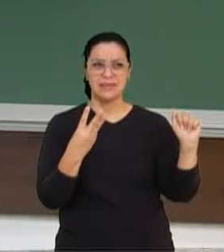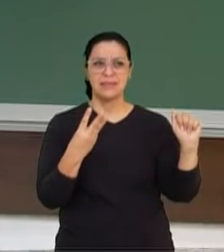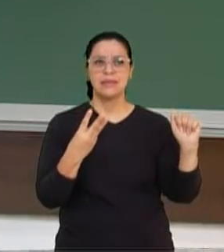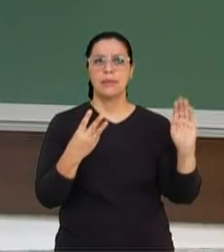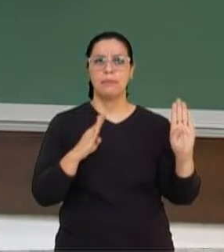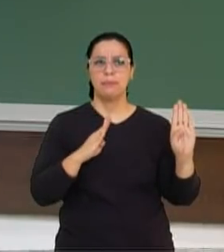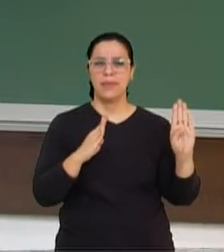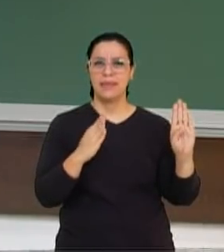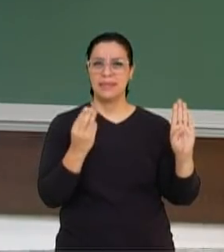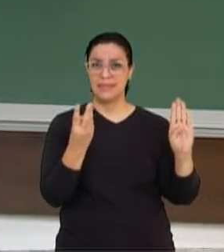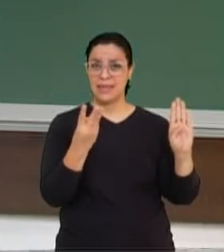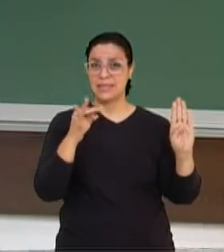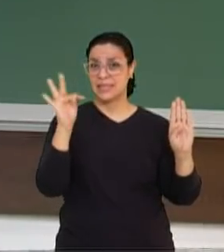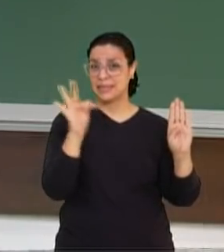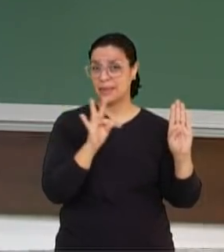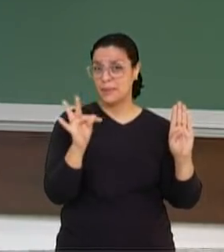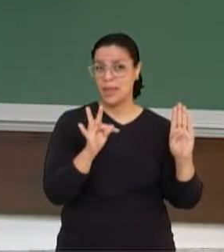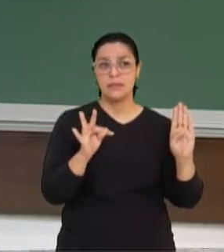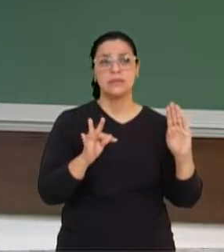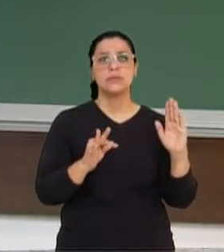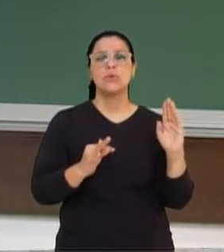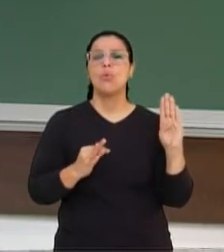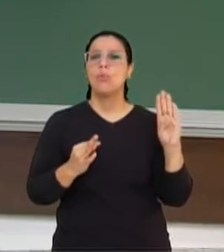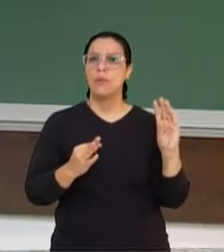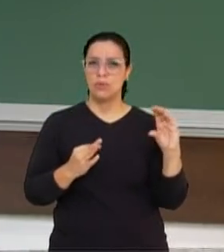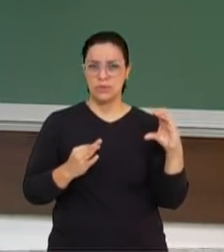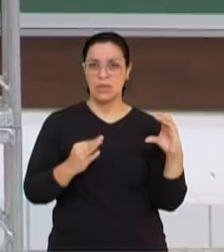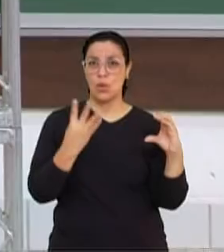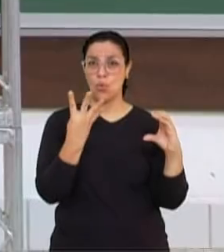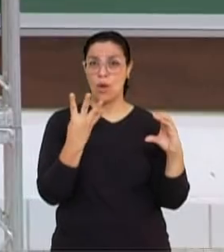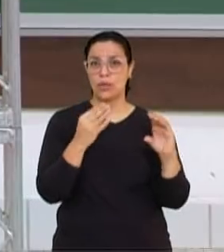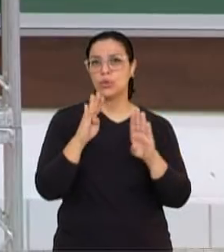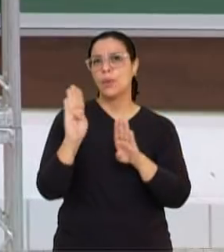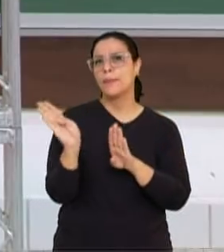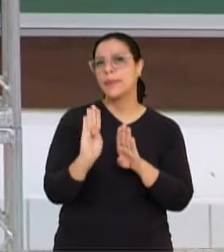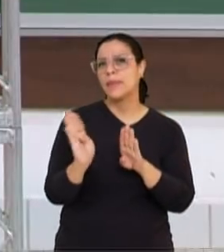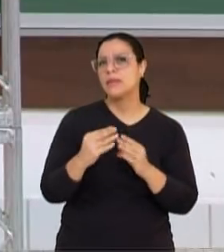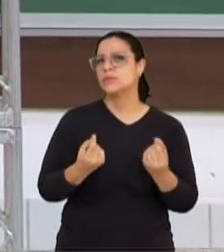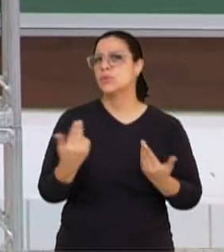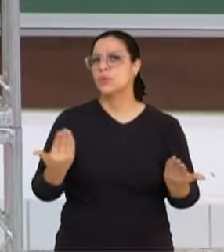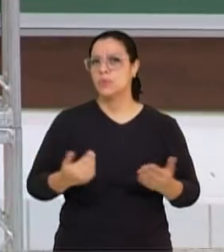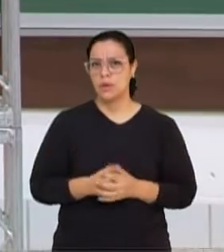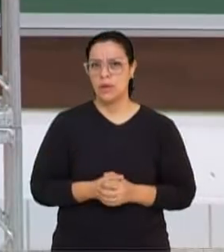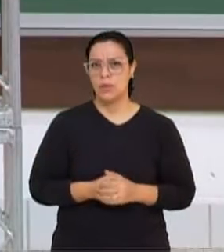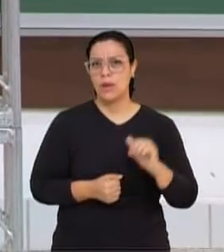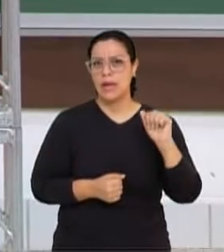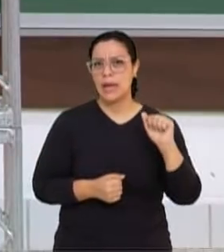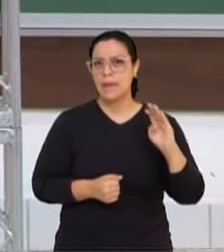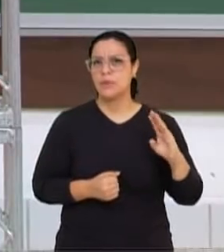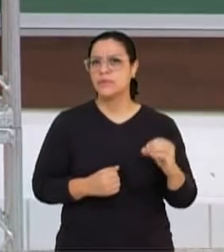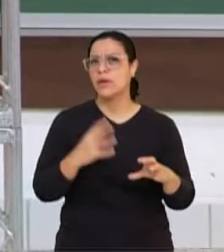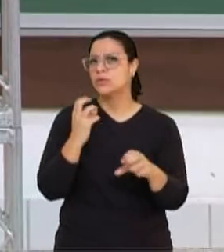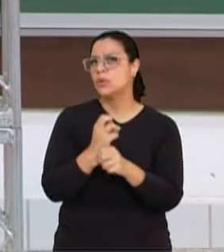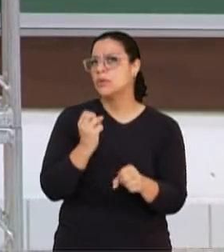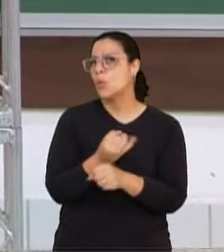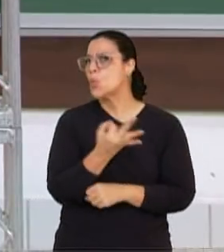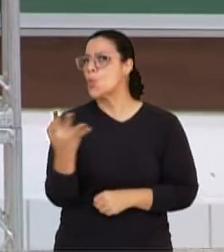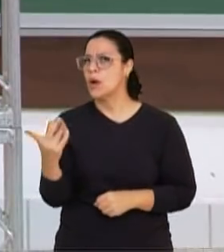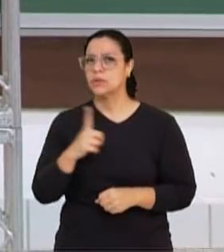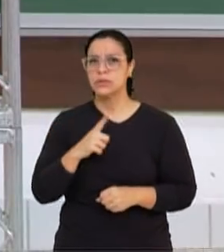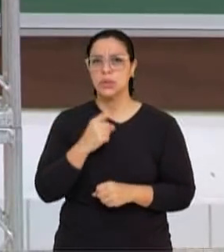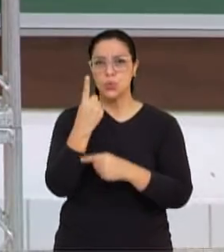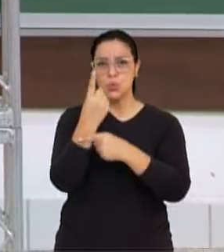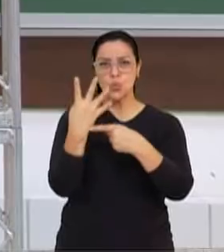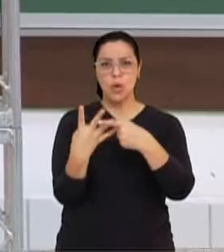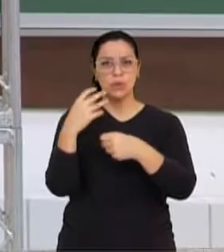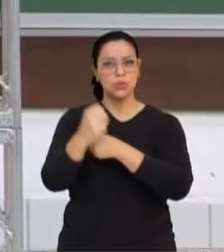ou 4 bimestres? O que vocês acham aí em casa? Alguém tem algum palpite? Ou vai tentar calcular para ver quanto que representa